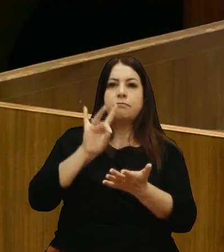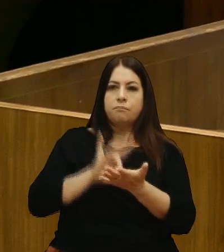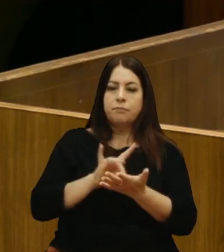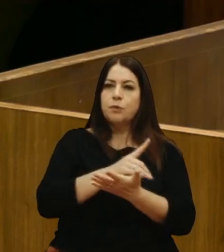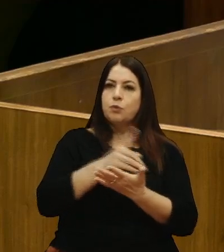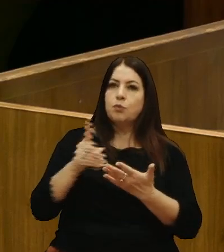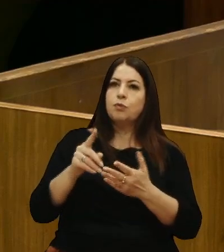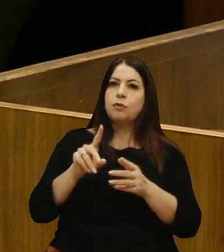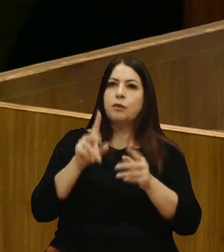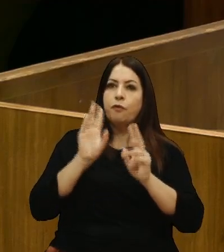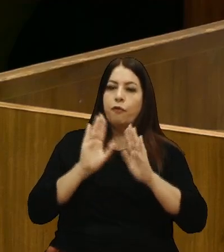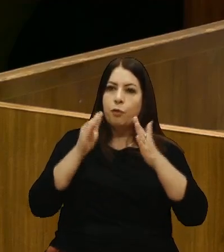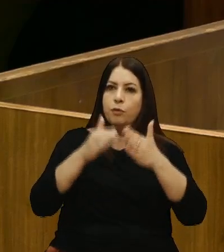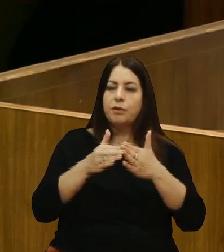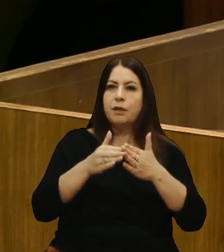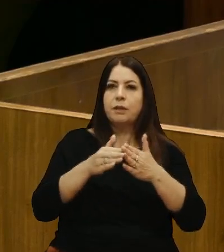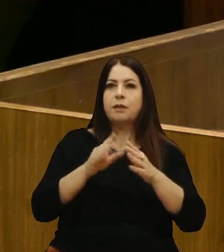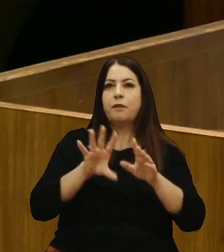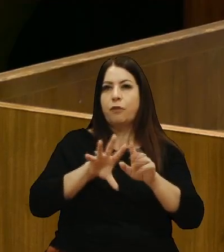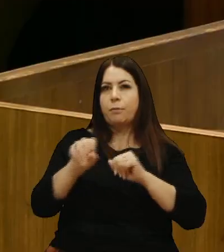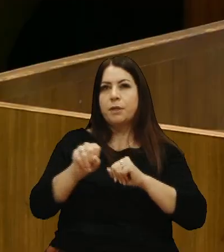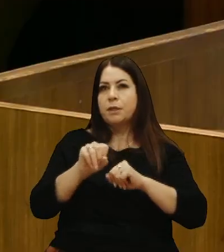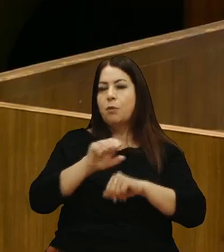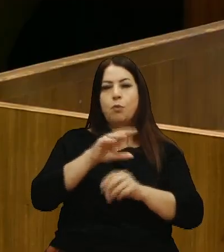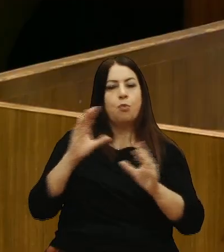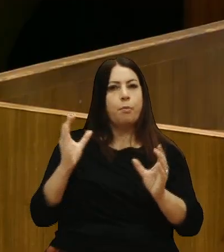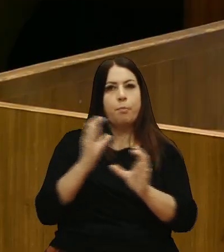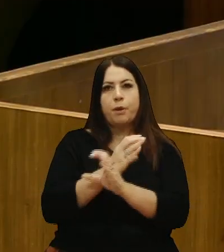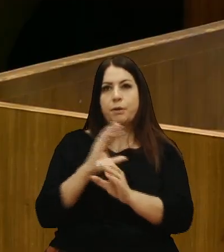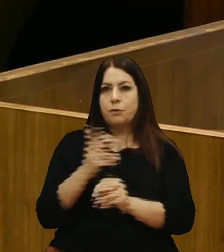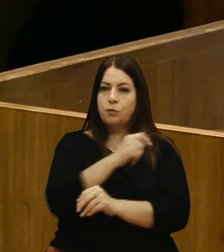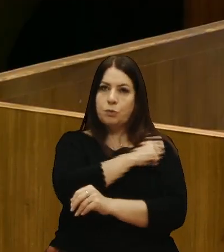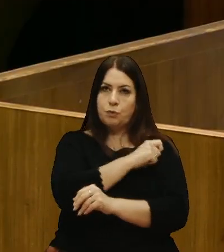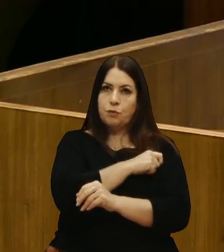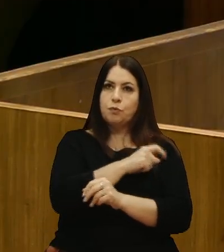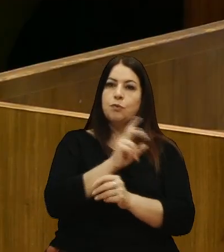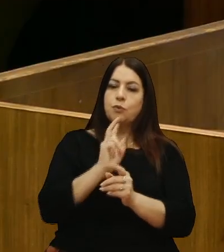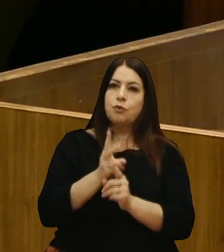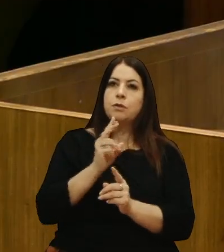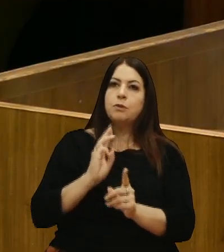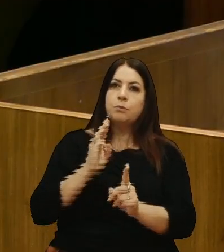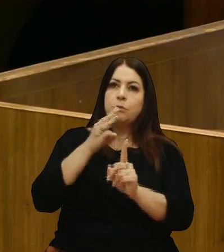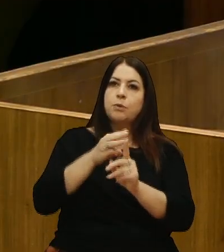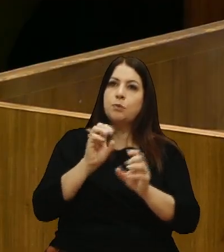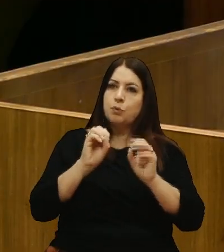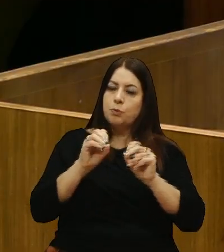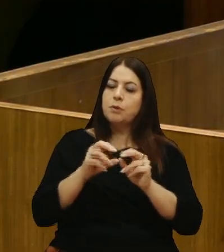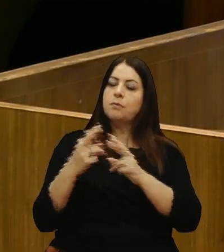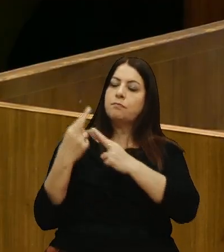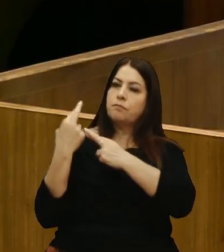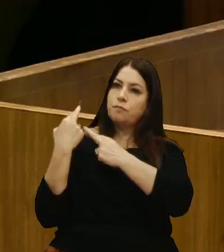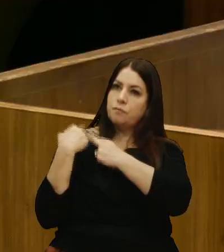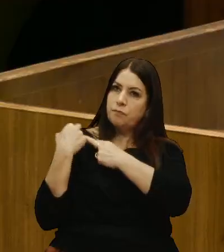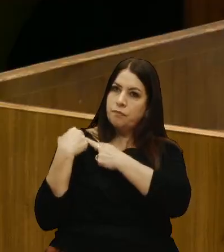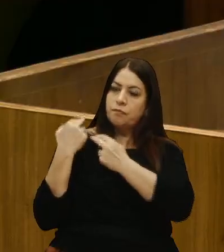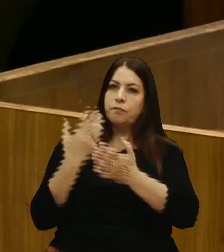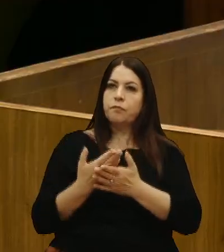voltado à formação integral dos estudantes, seguimos firmes na missão de educar com